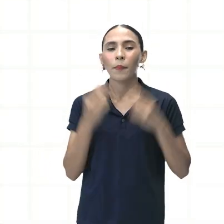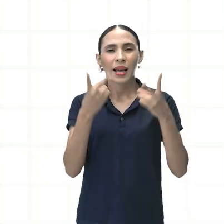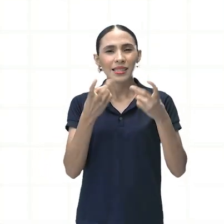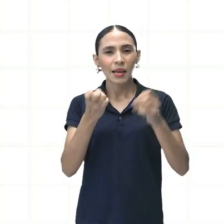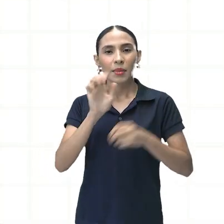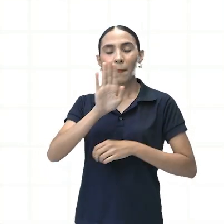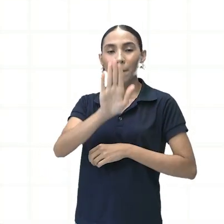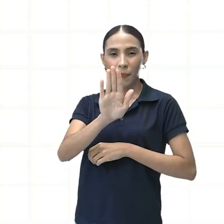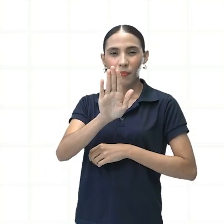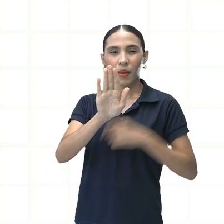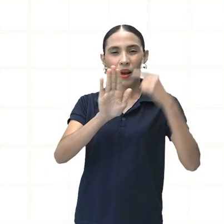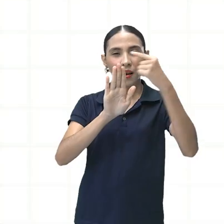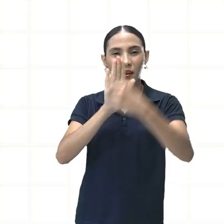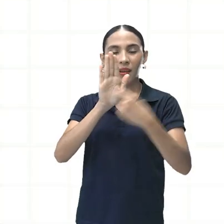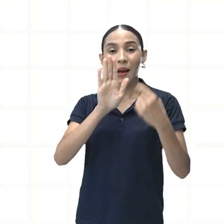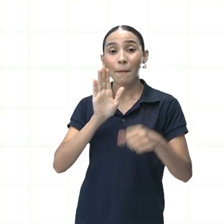pare,